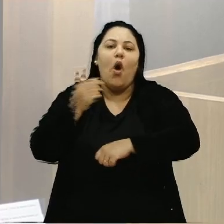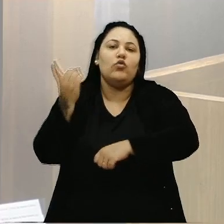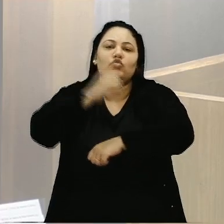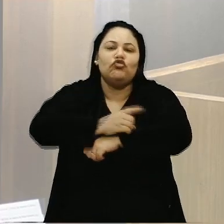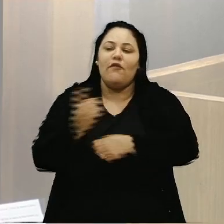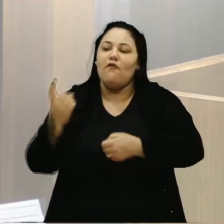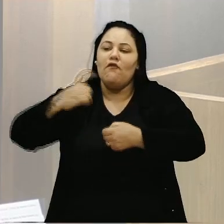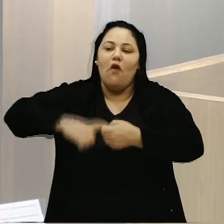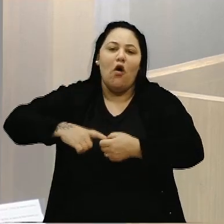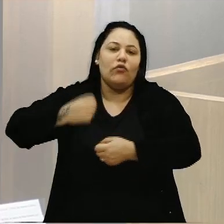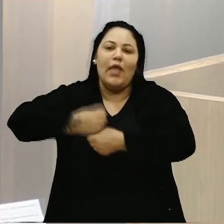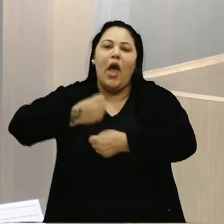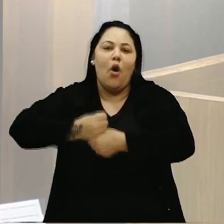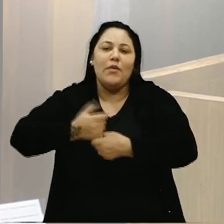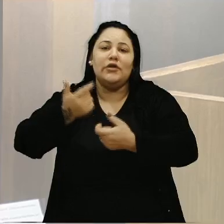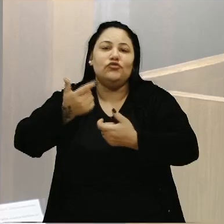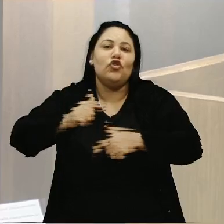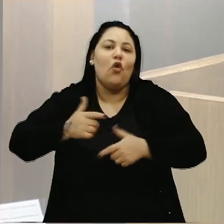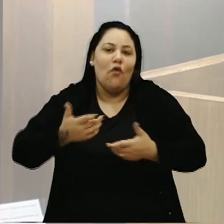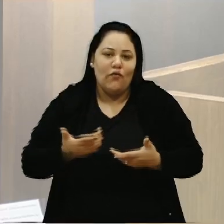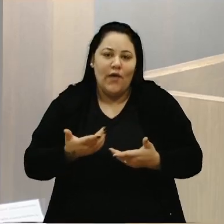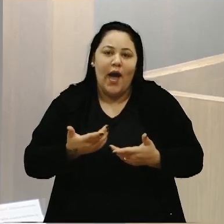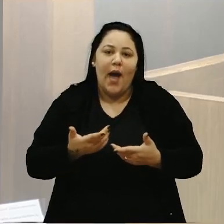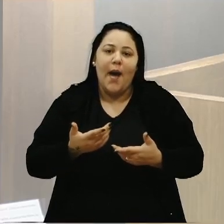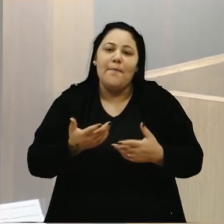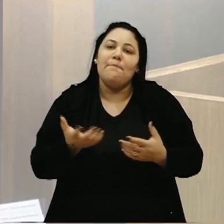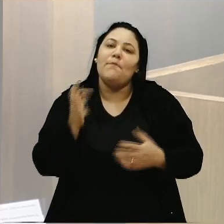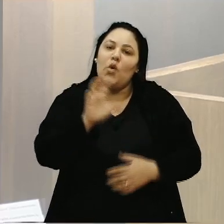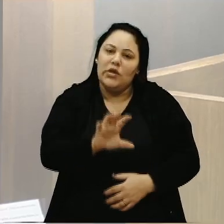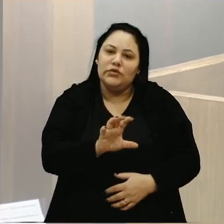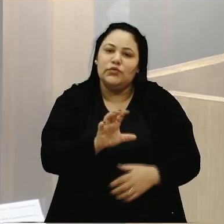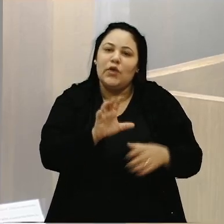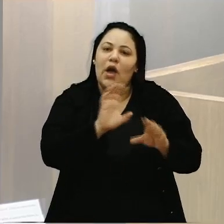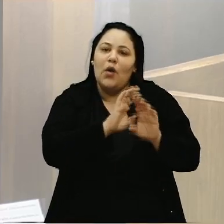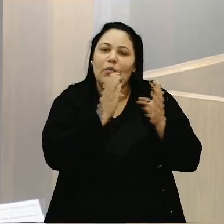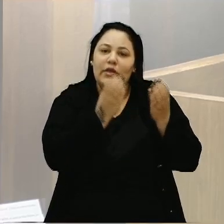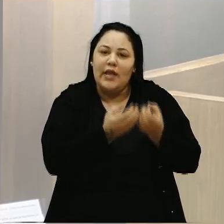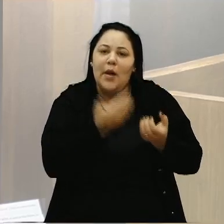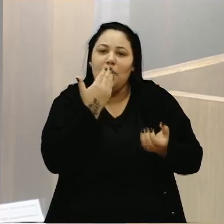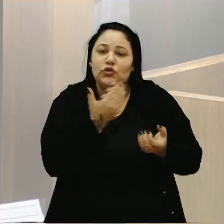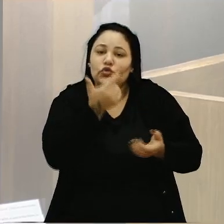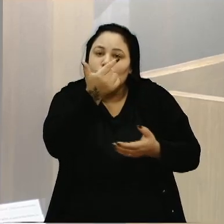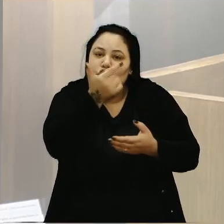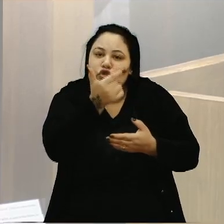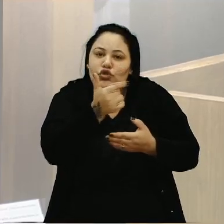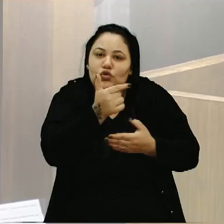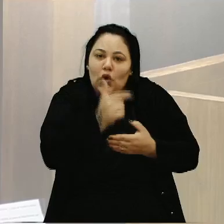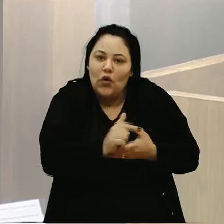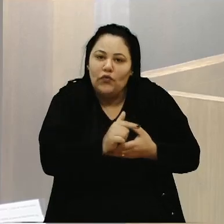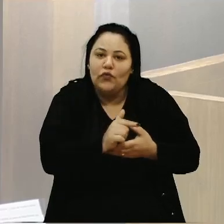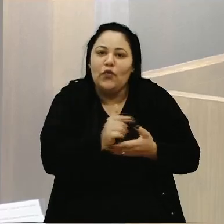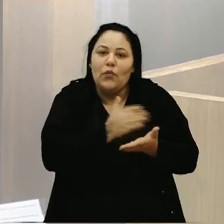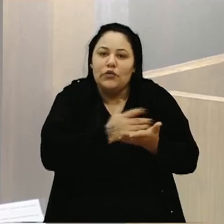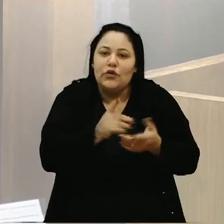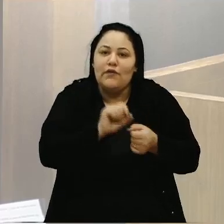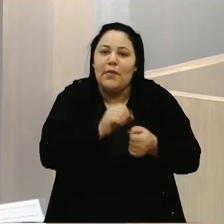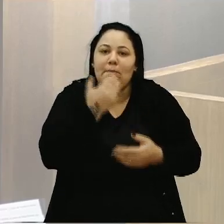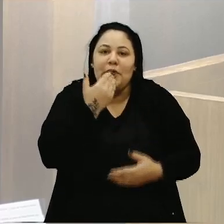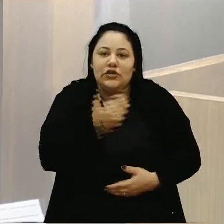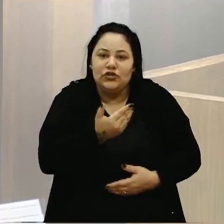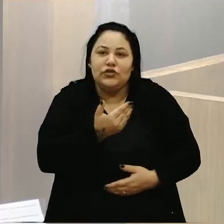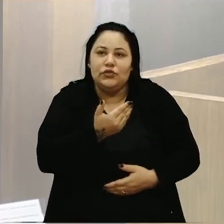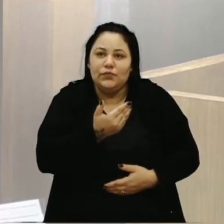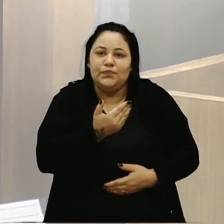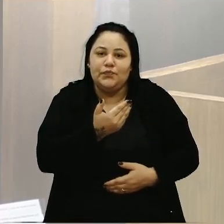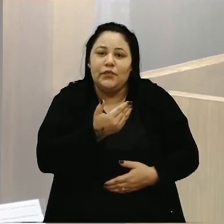motivou a solicitação por parte da comunidade a reabertura do acesso principal à região Planalto através da Avenida